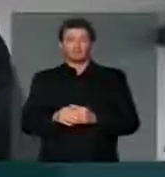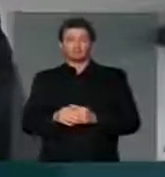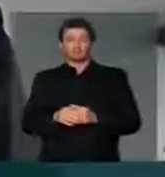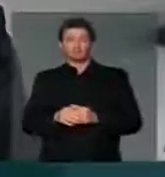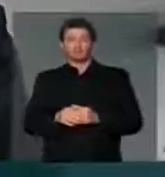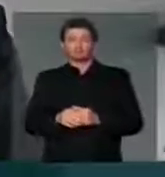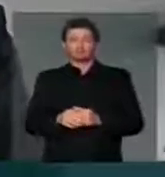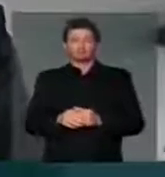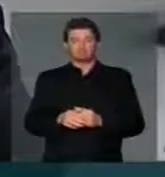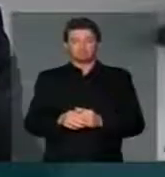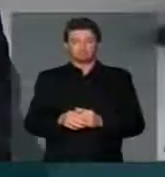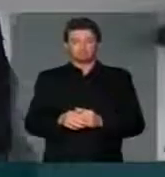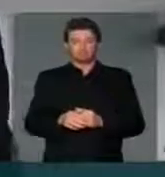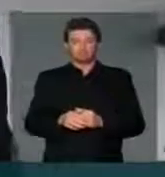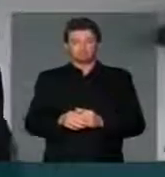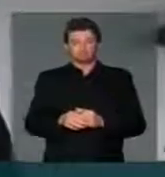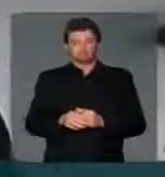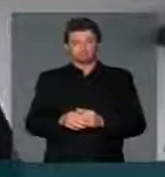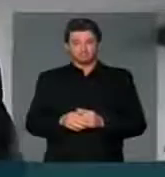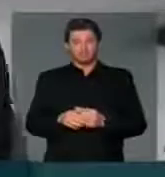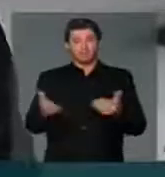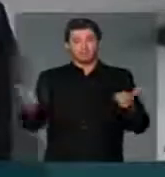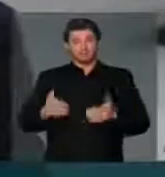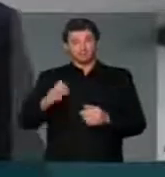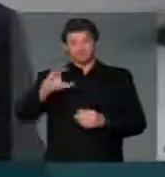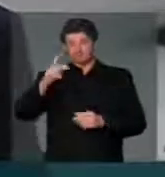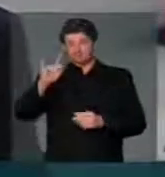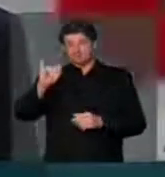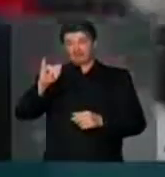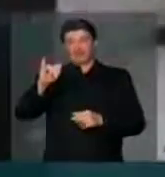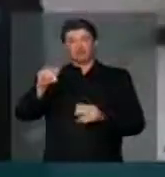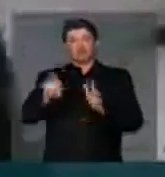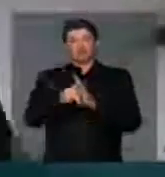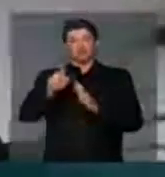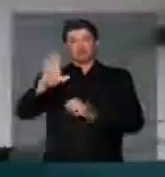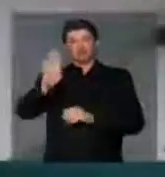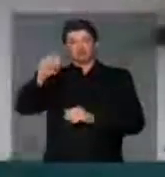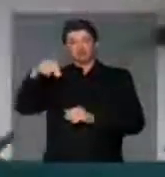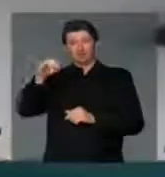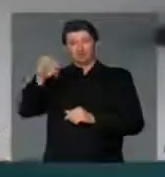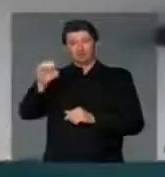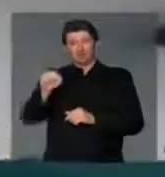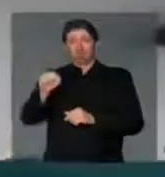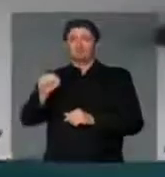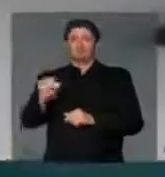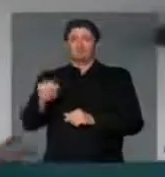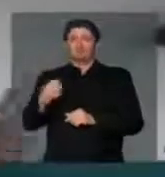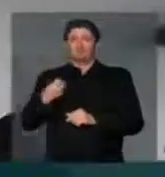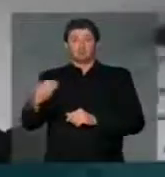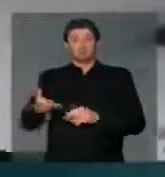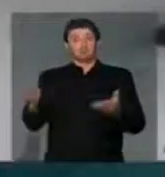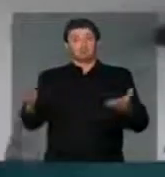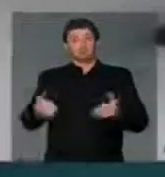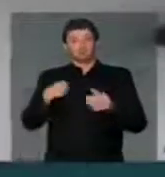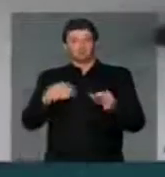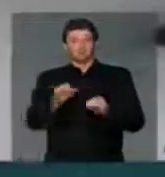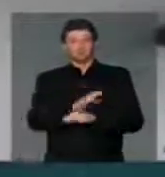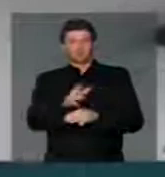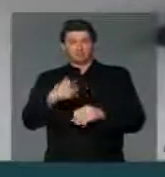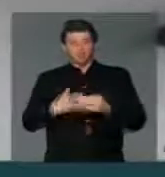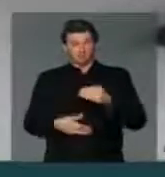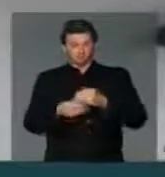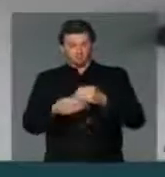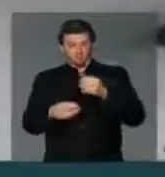agora também na CPI do BNDES. E quero dizer para apenas encerrar aqui o meu